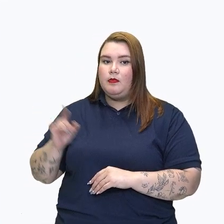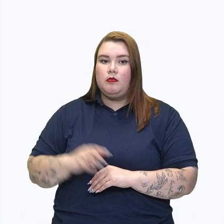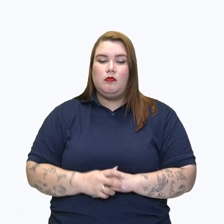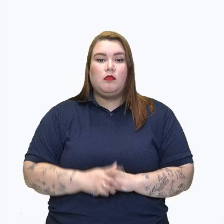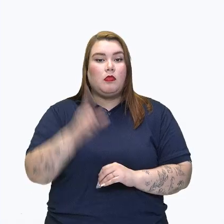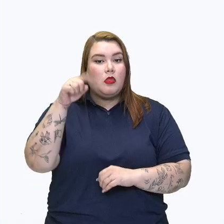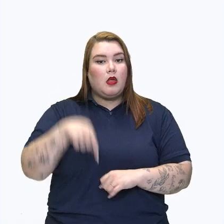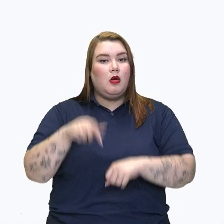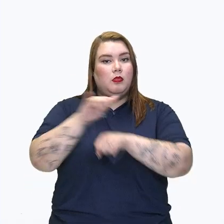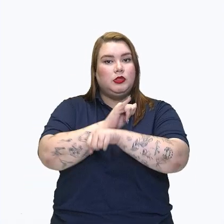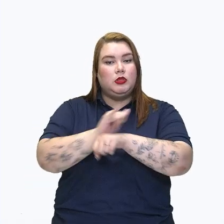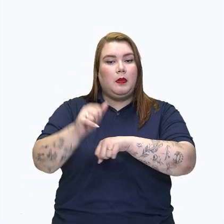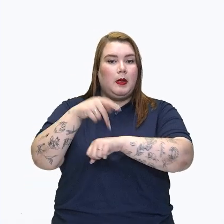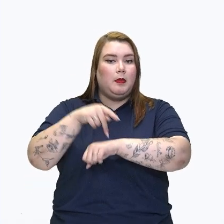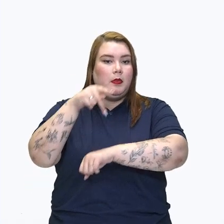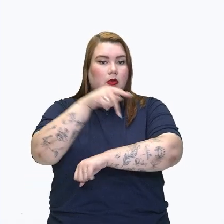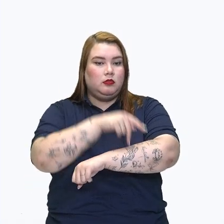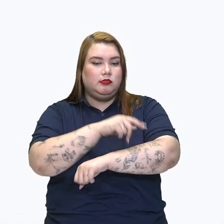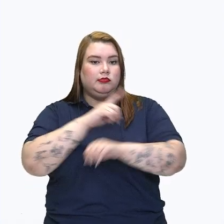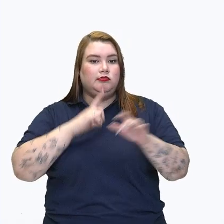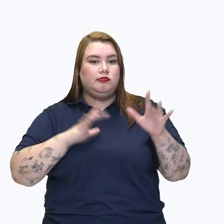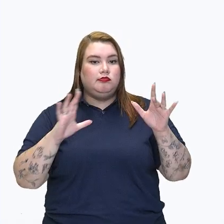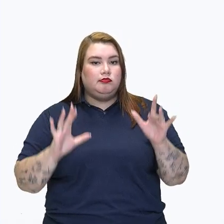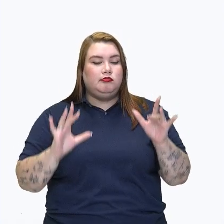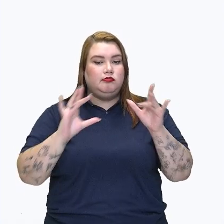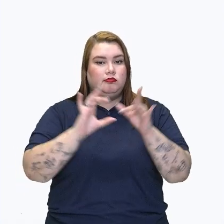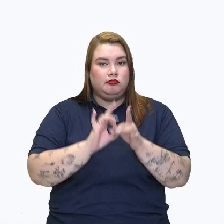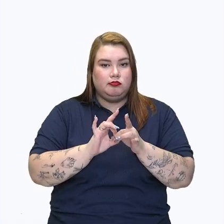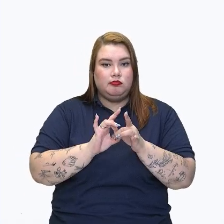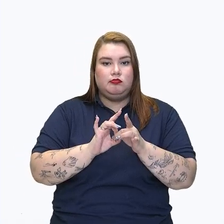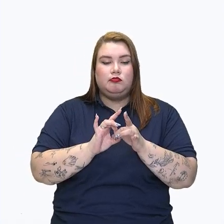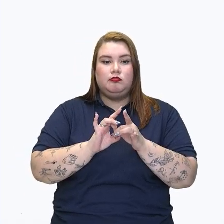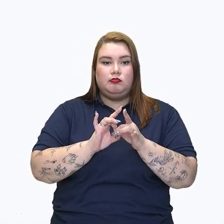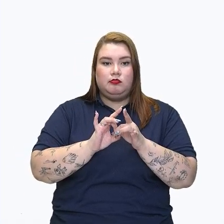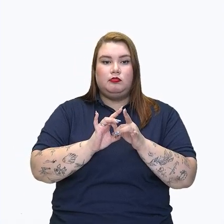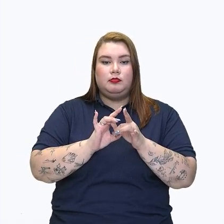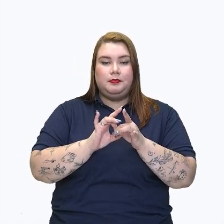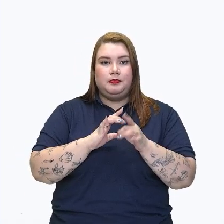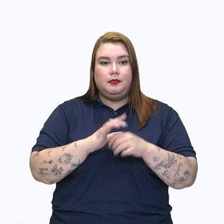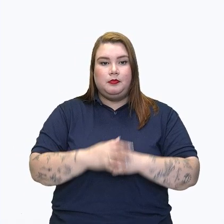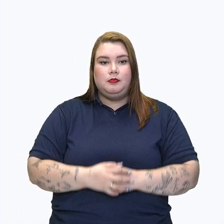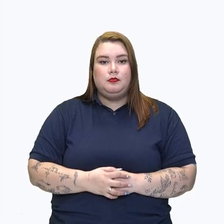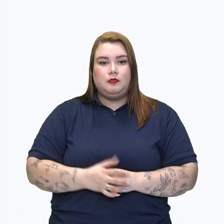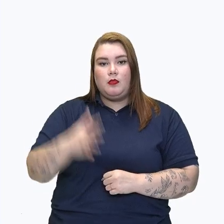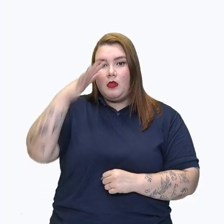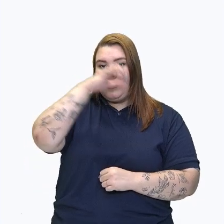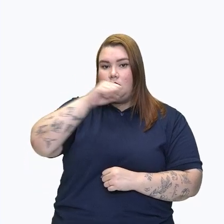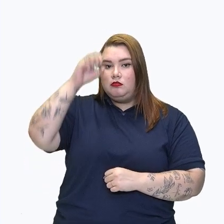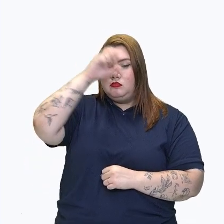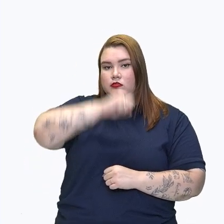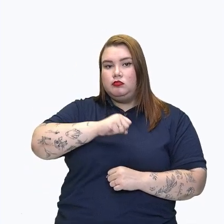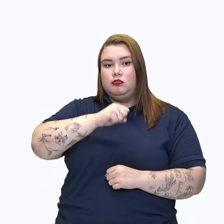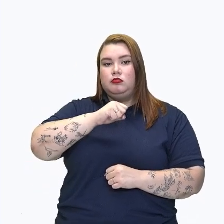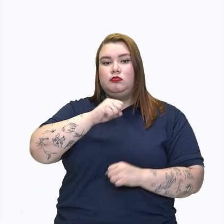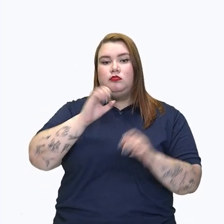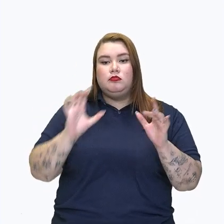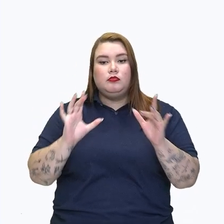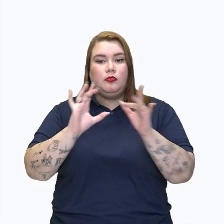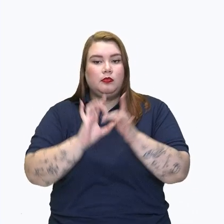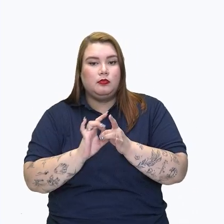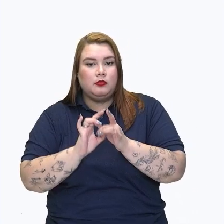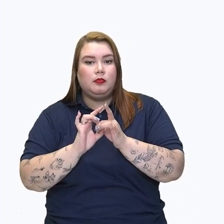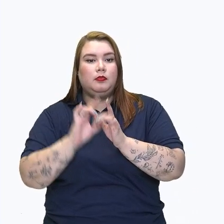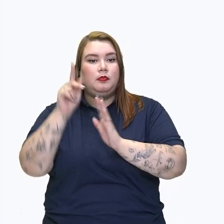é uma estratégia pedagógica. As metodologias ativas é uma estratégia pedagógica baseada na